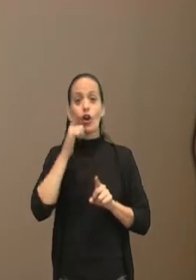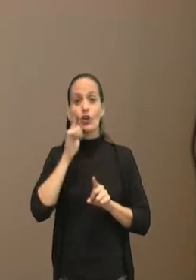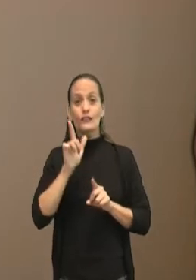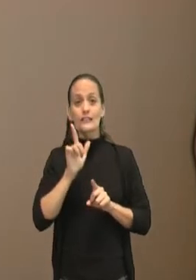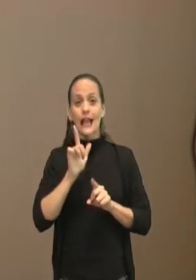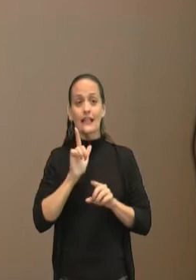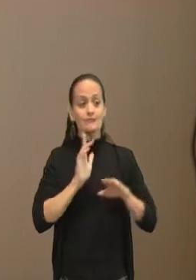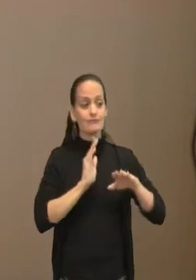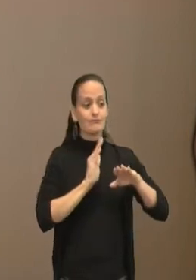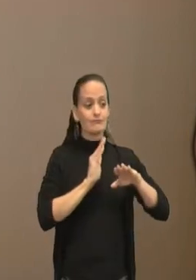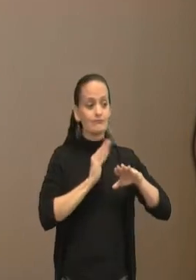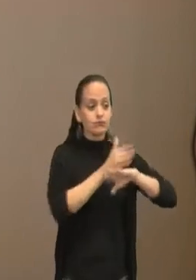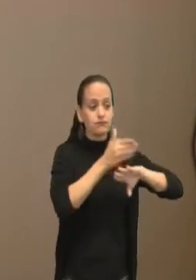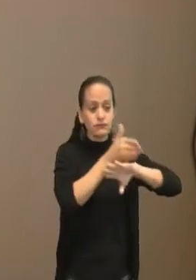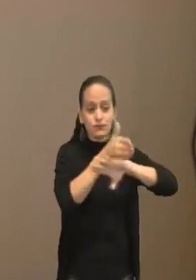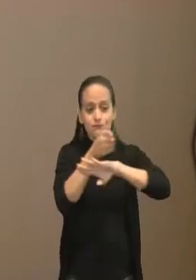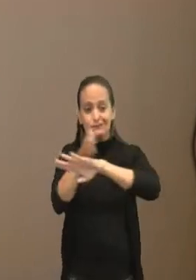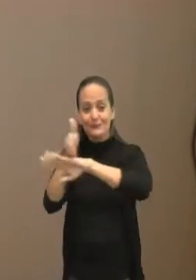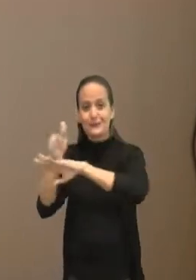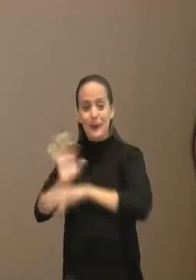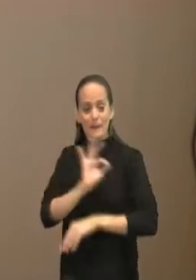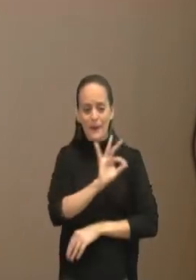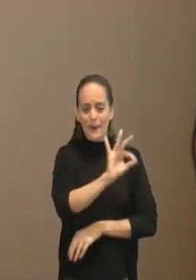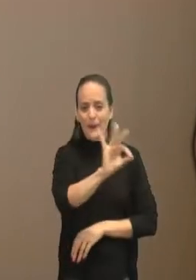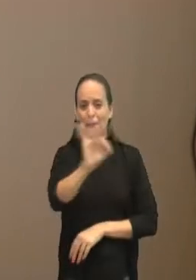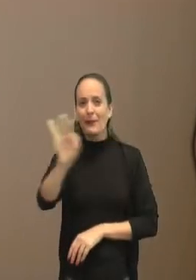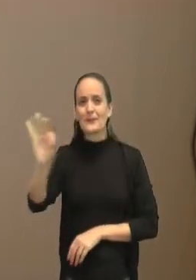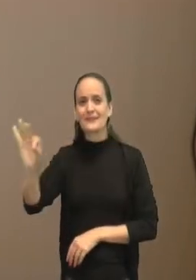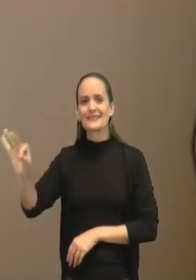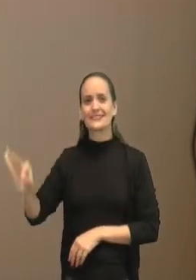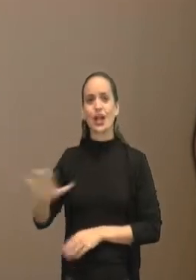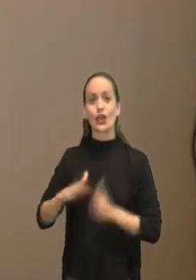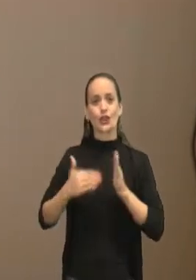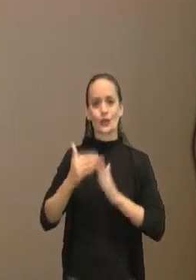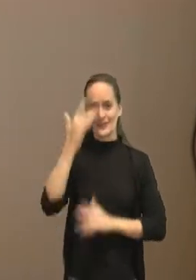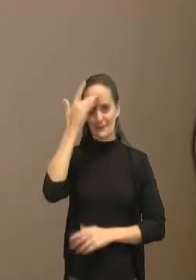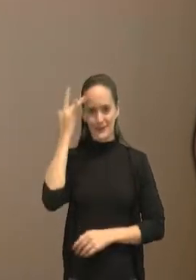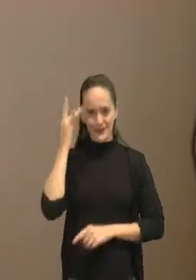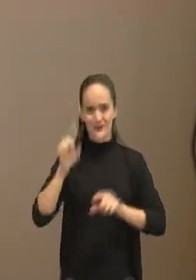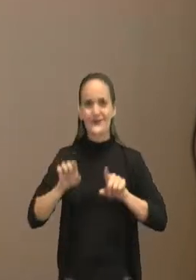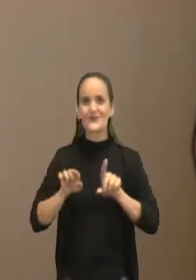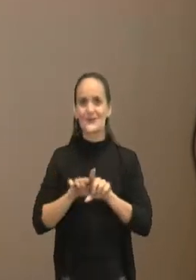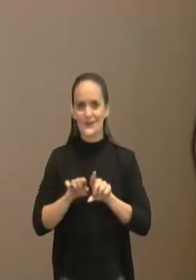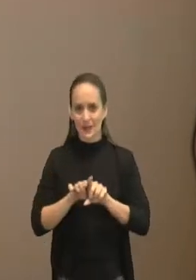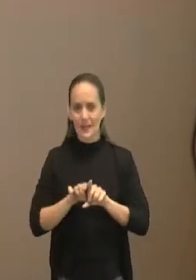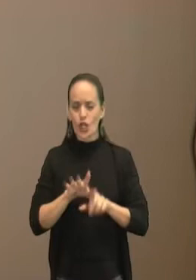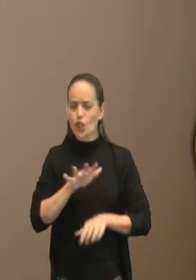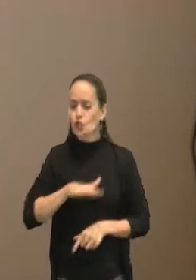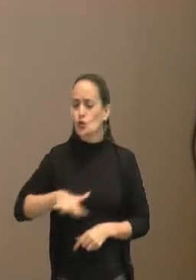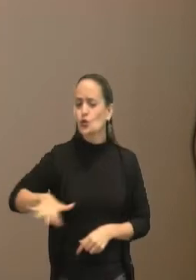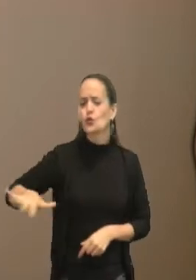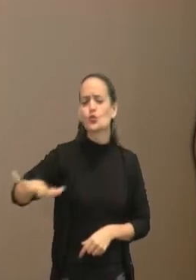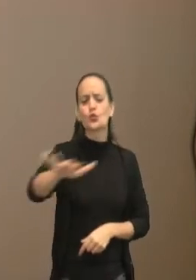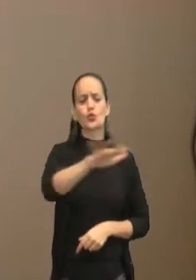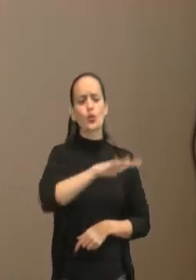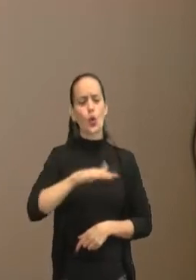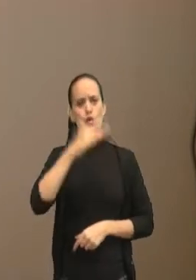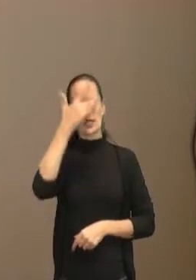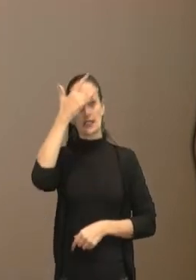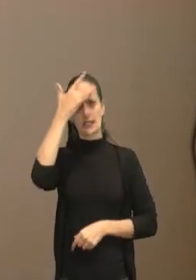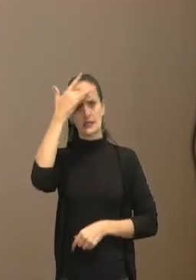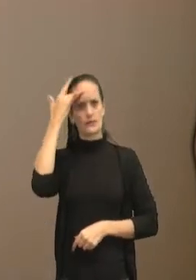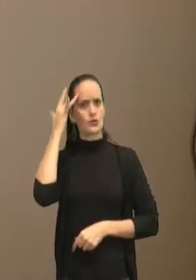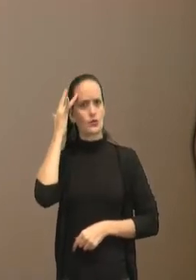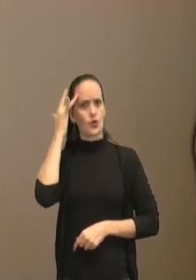amou o mundo, o todo, a totalidade da humanidade, todas as pessoas. Não cabe aqui uma